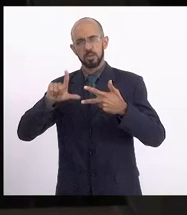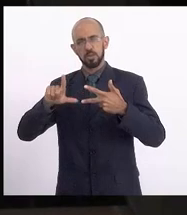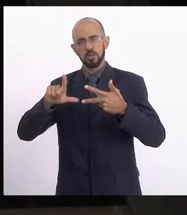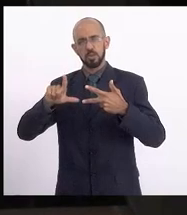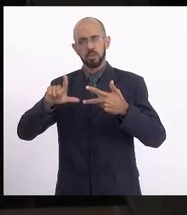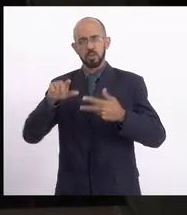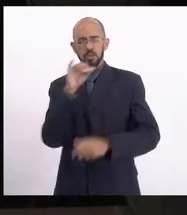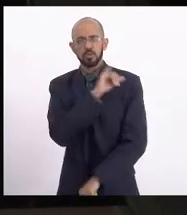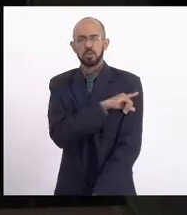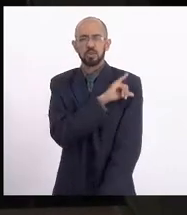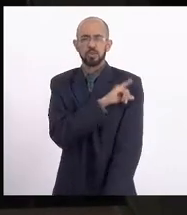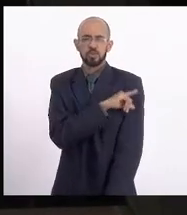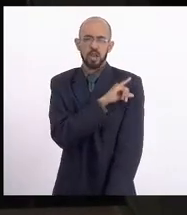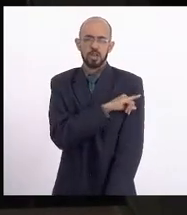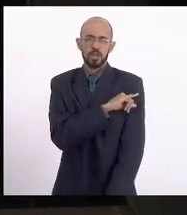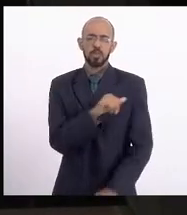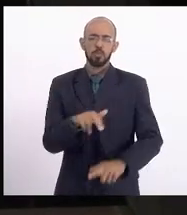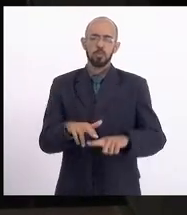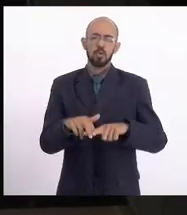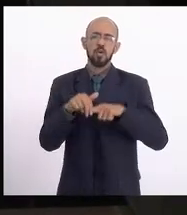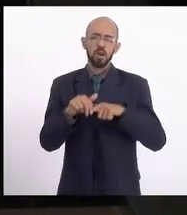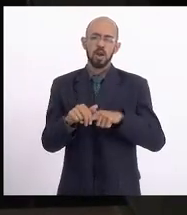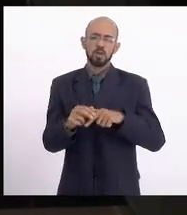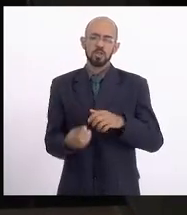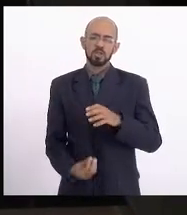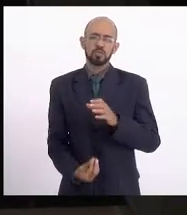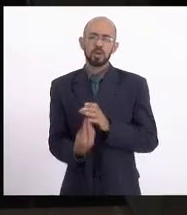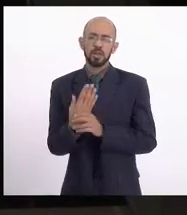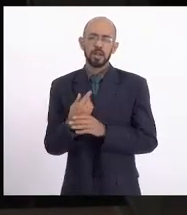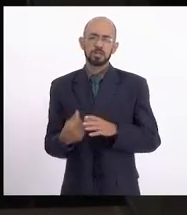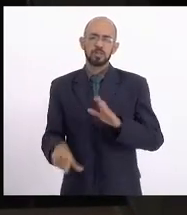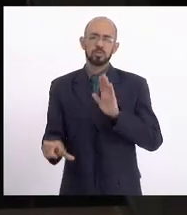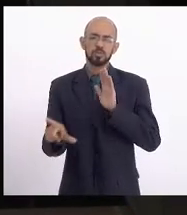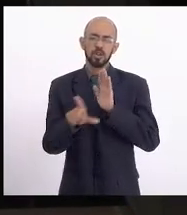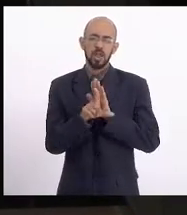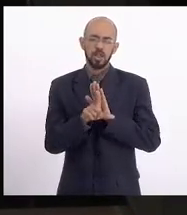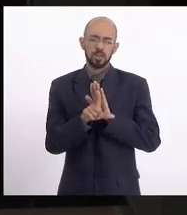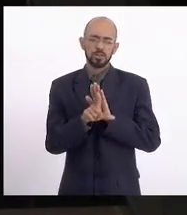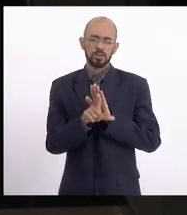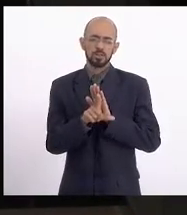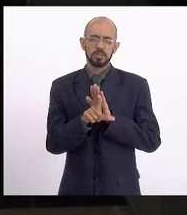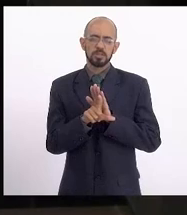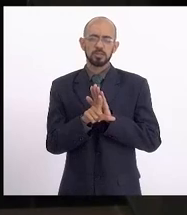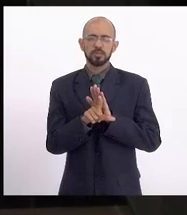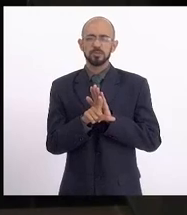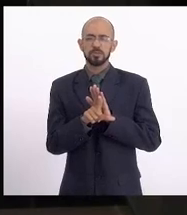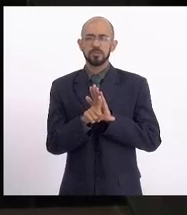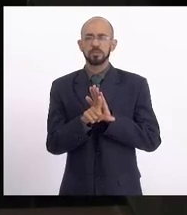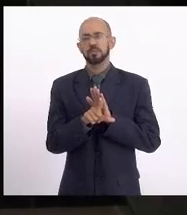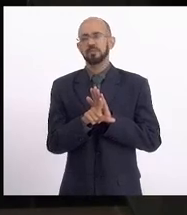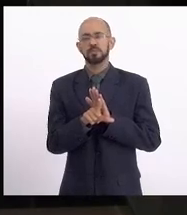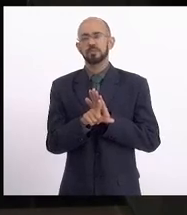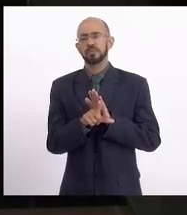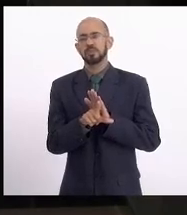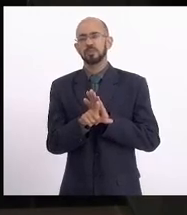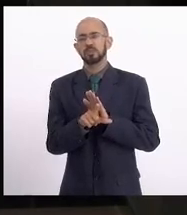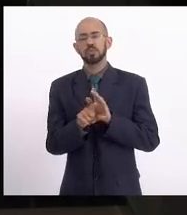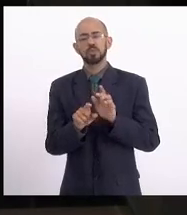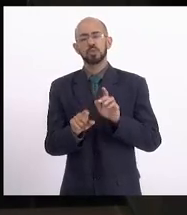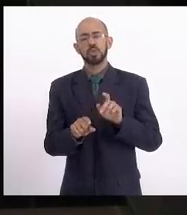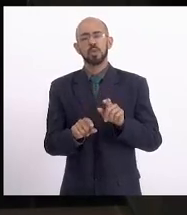sua produção legislativa, no que concerne